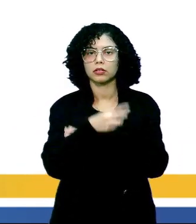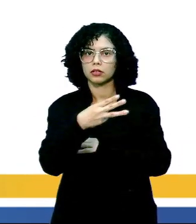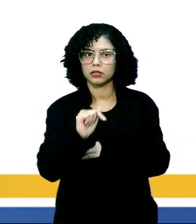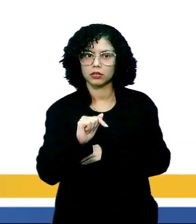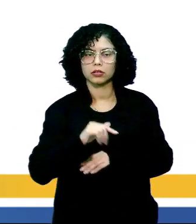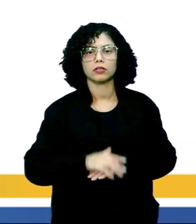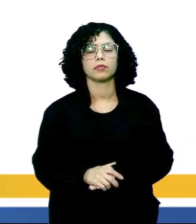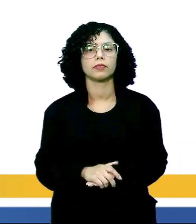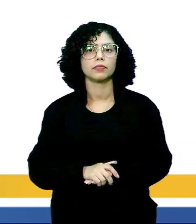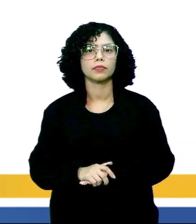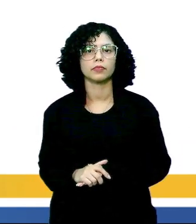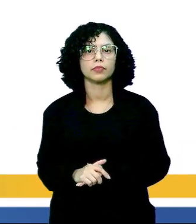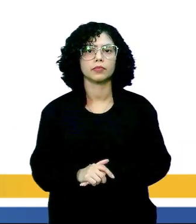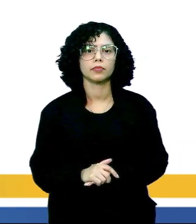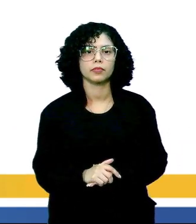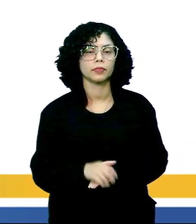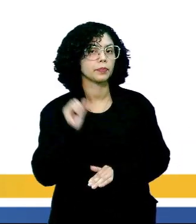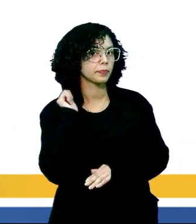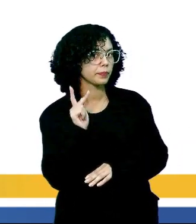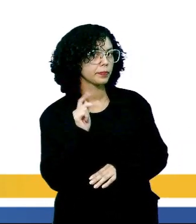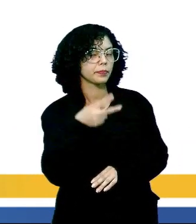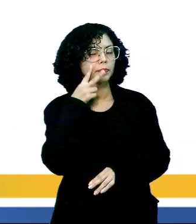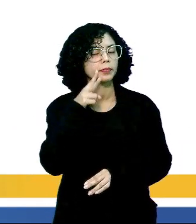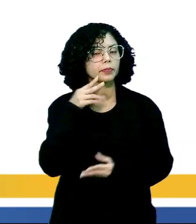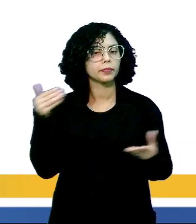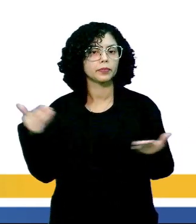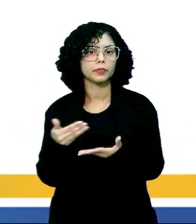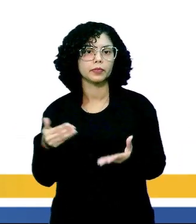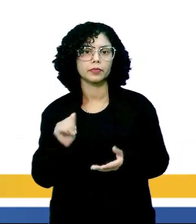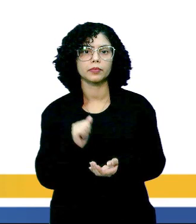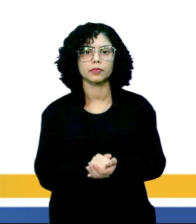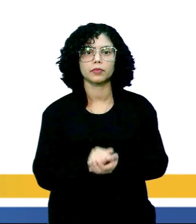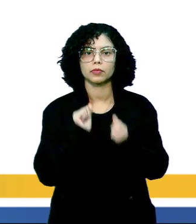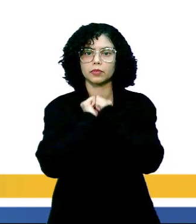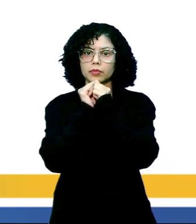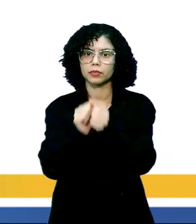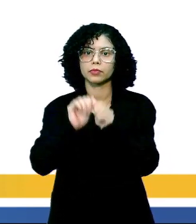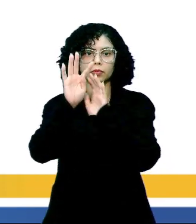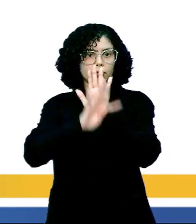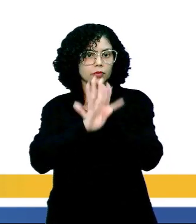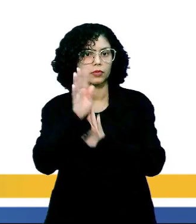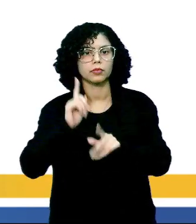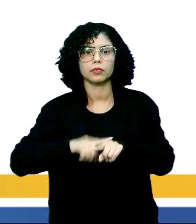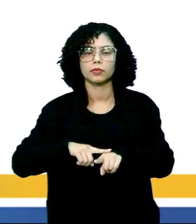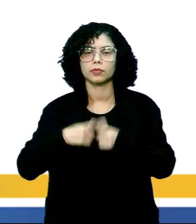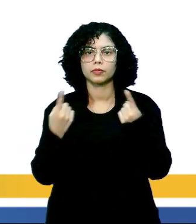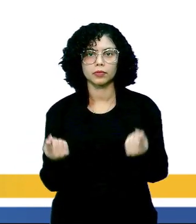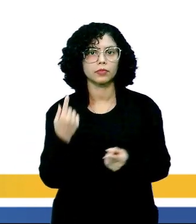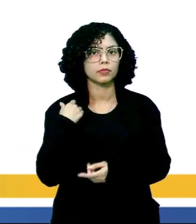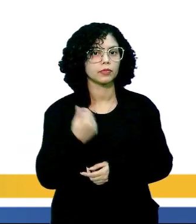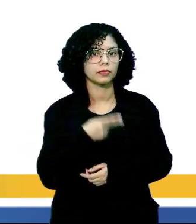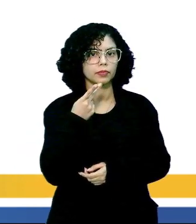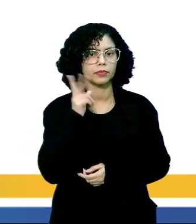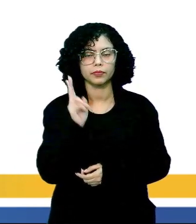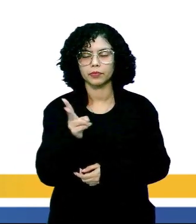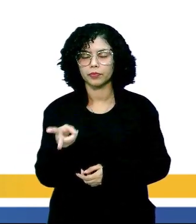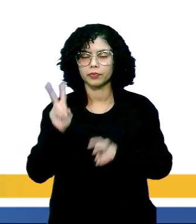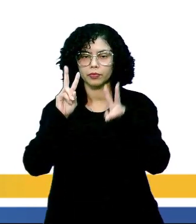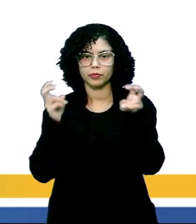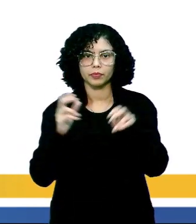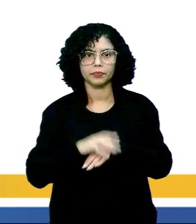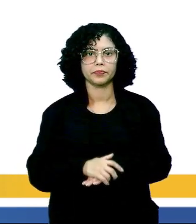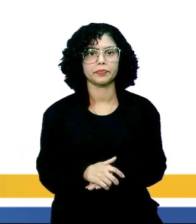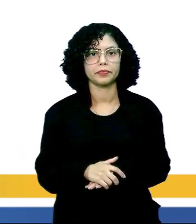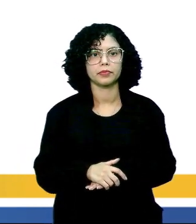questão 37, ok? Vocês vão ver agora comigo mais um texto falando aí sobre o mesmo assunto da aula